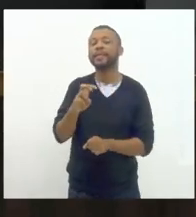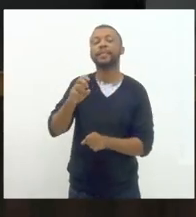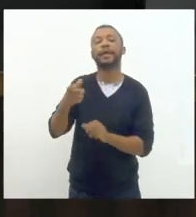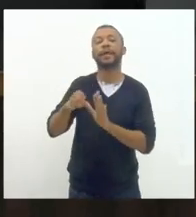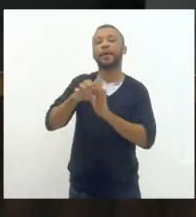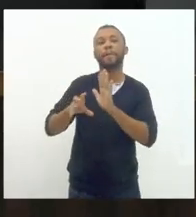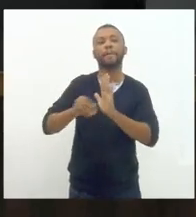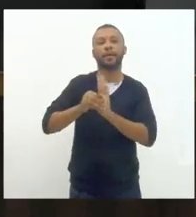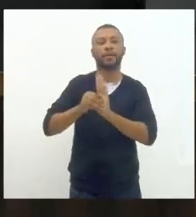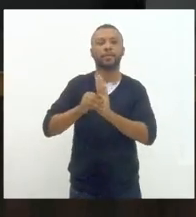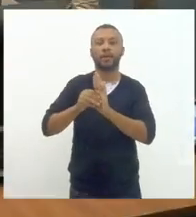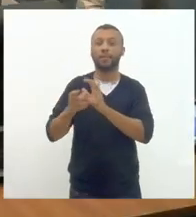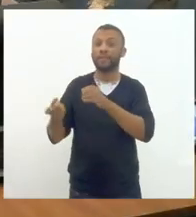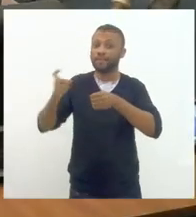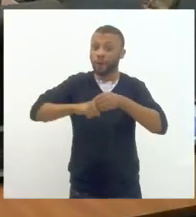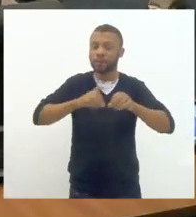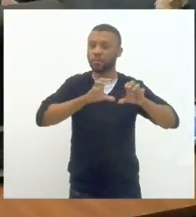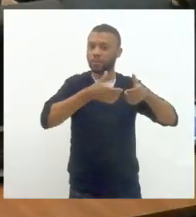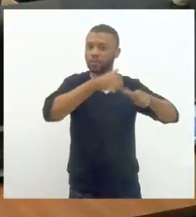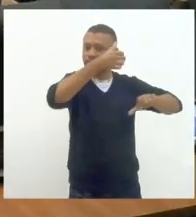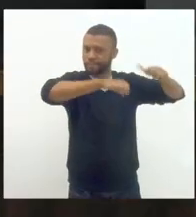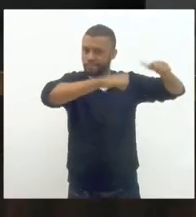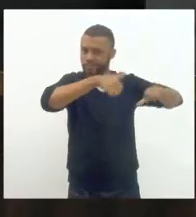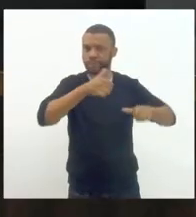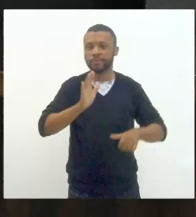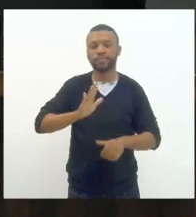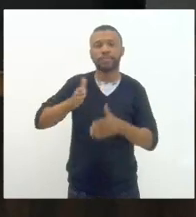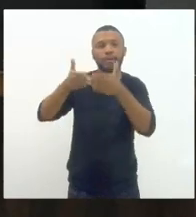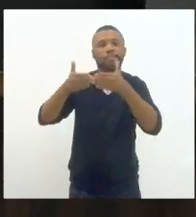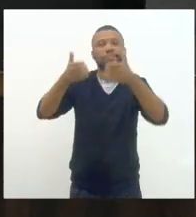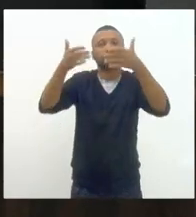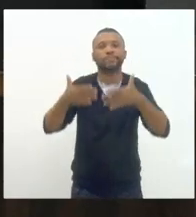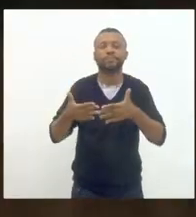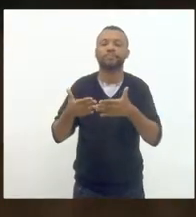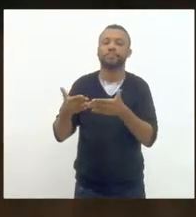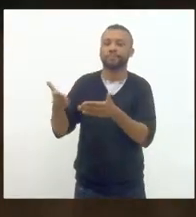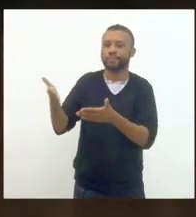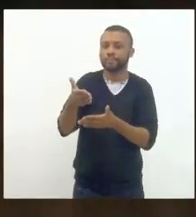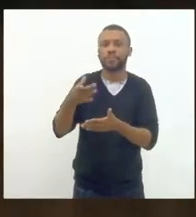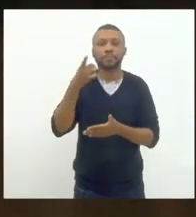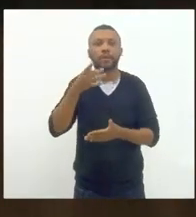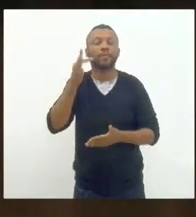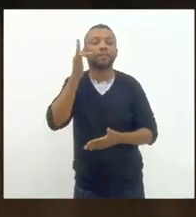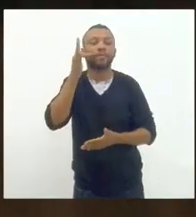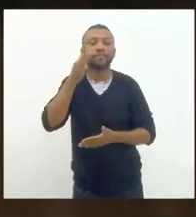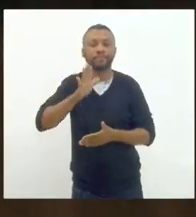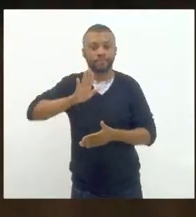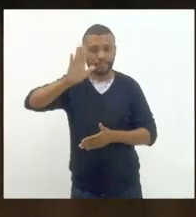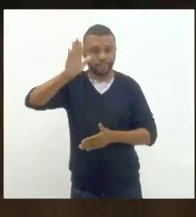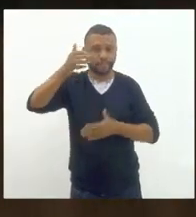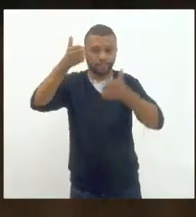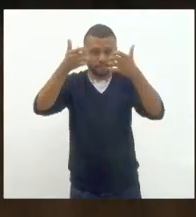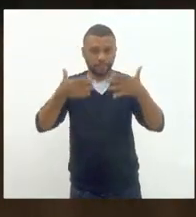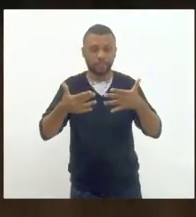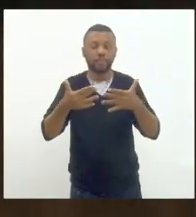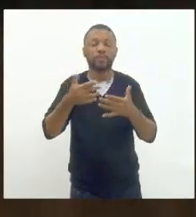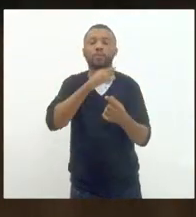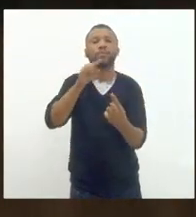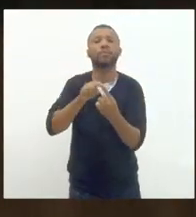às comissões. Questão de ordem, presidente. Questão de ordem, deputado Flávio Serafini. Senhor presidente, minha questão de ordem é no sentido de